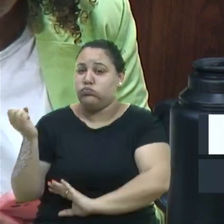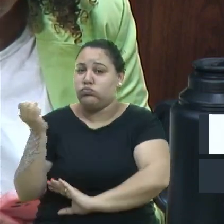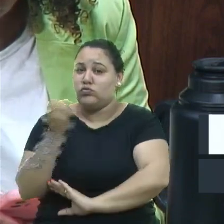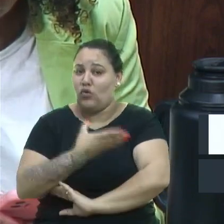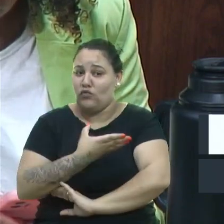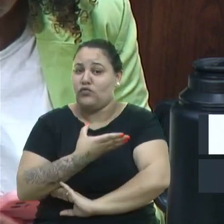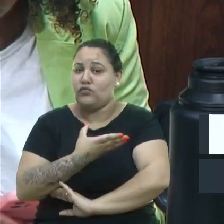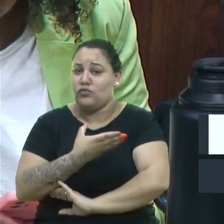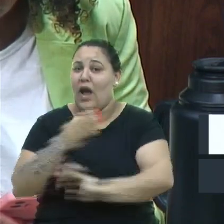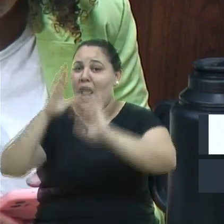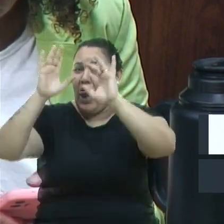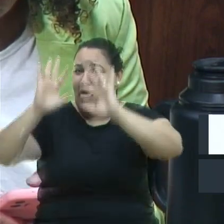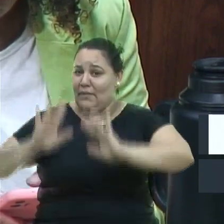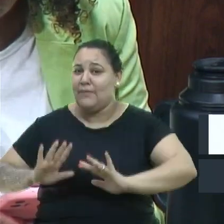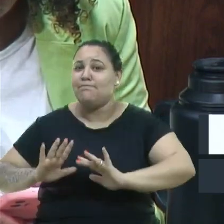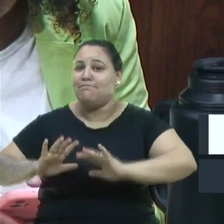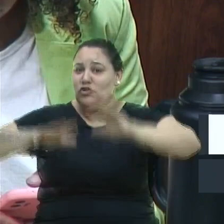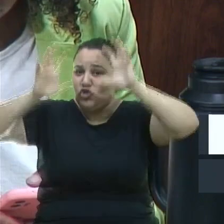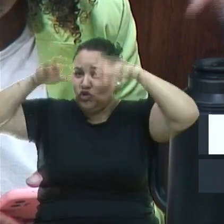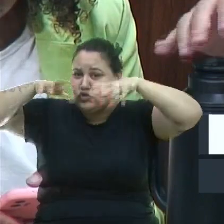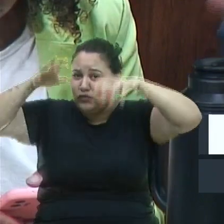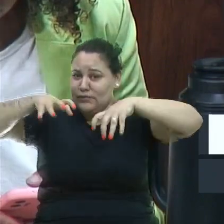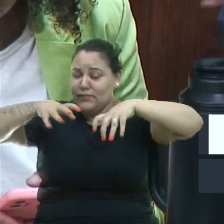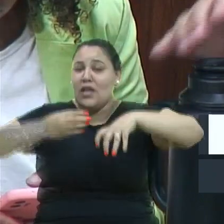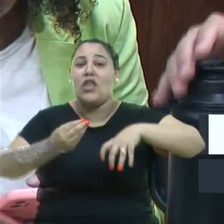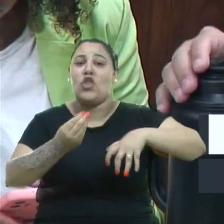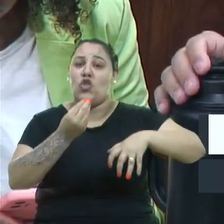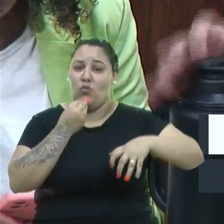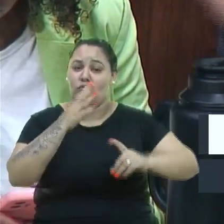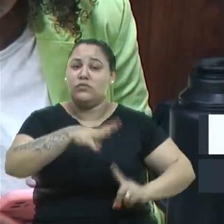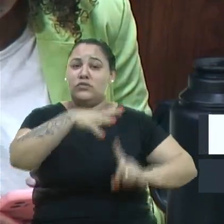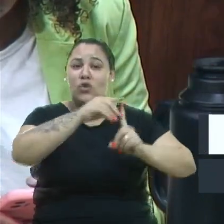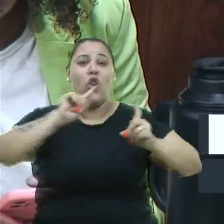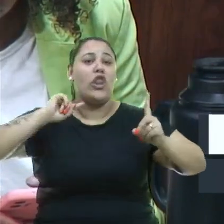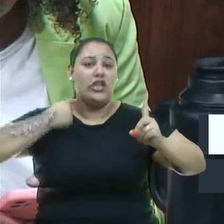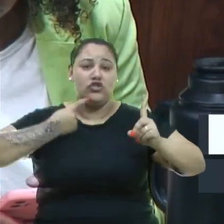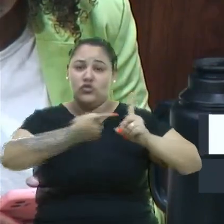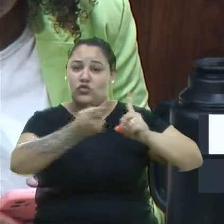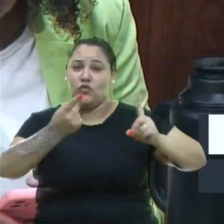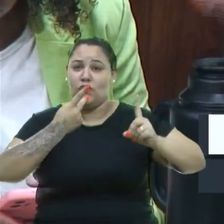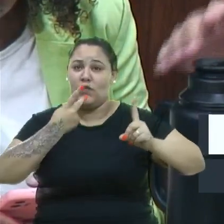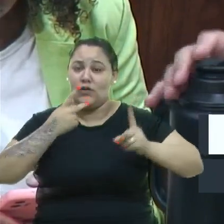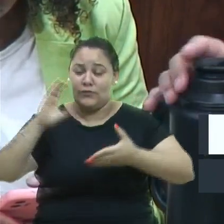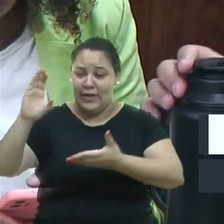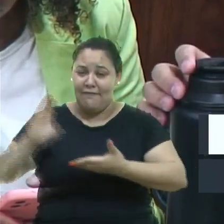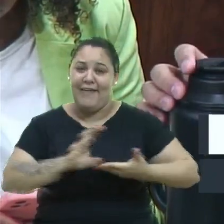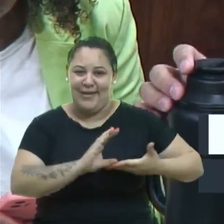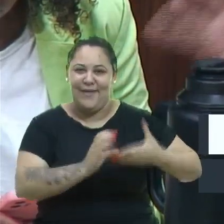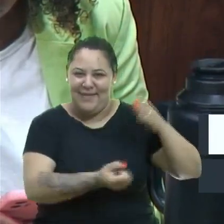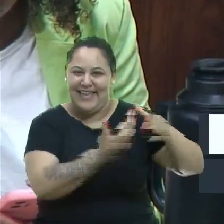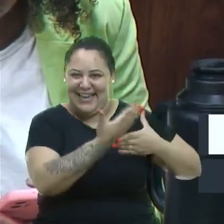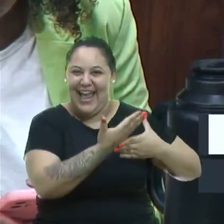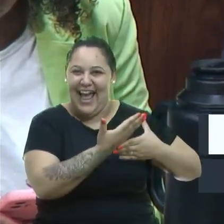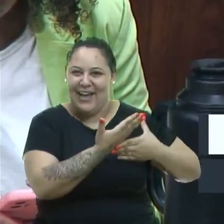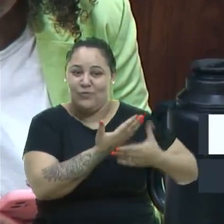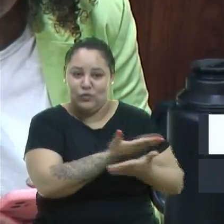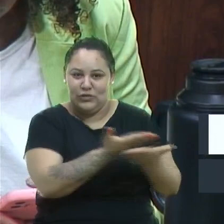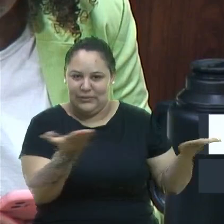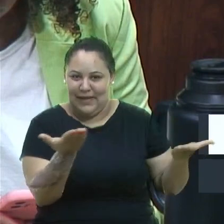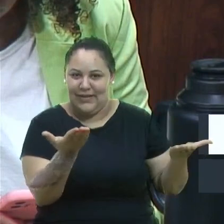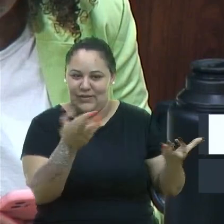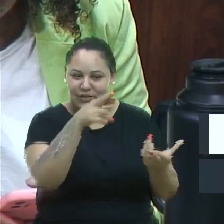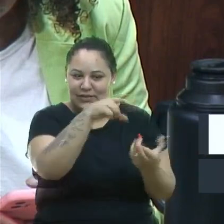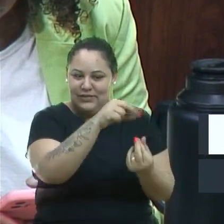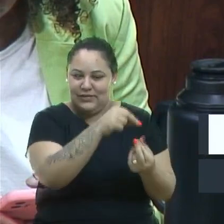e, logicamente, que o lixo, né? E quando o senhor falou do recurso para criar um desses espaços, como exemplo